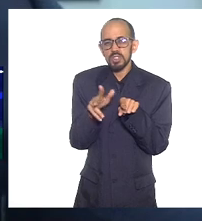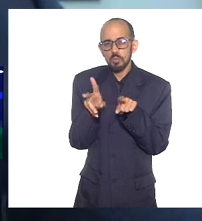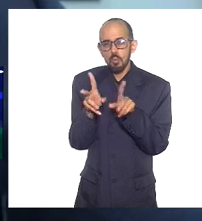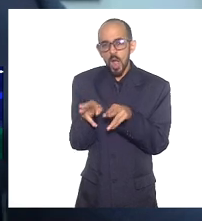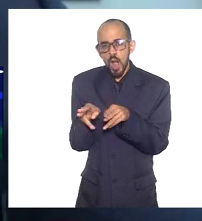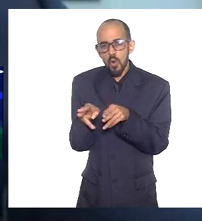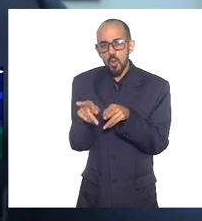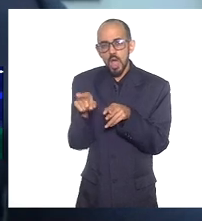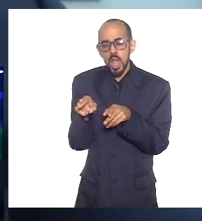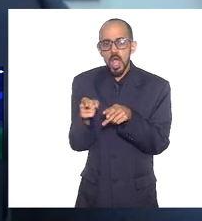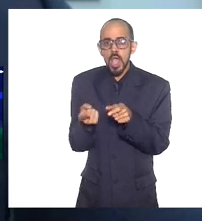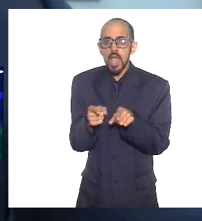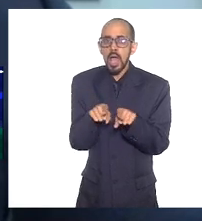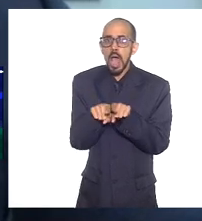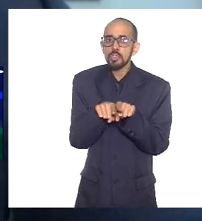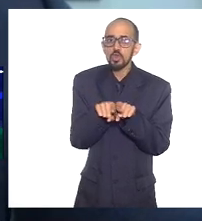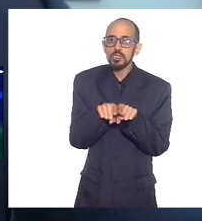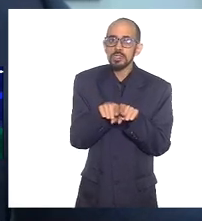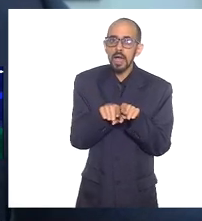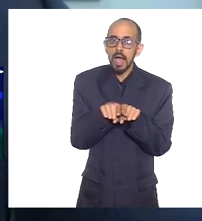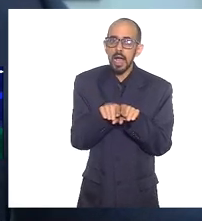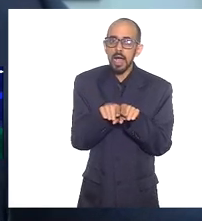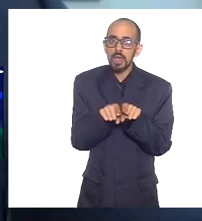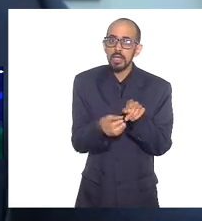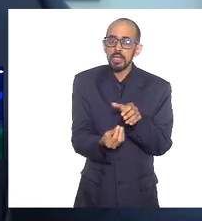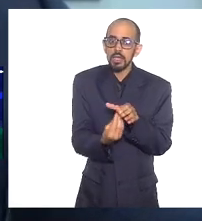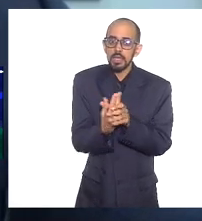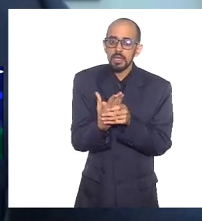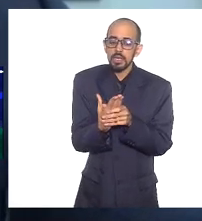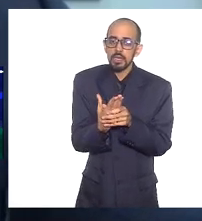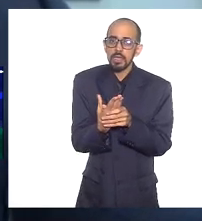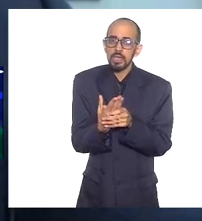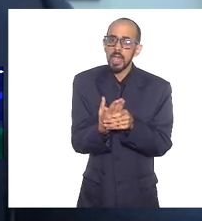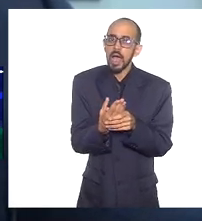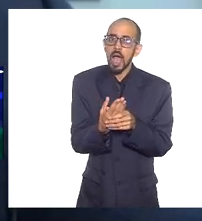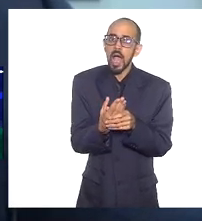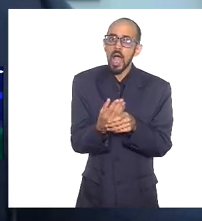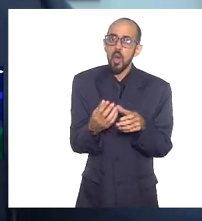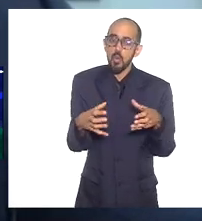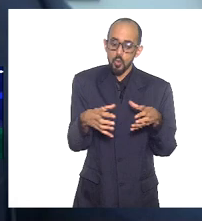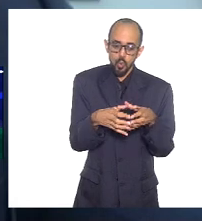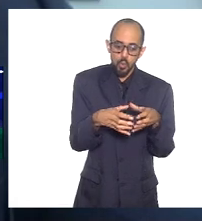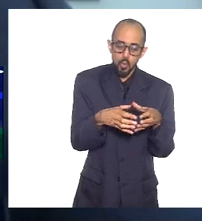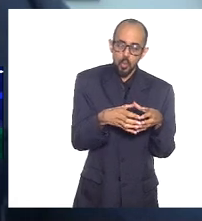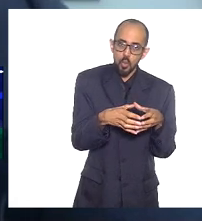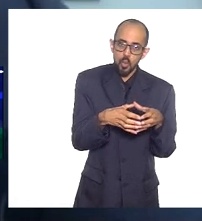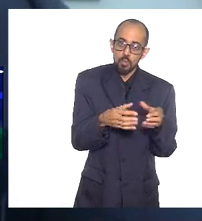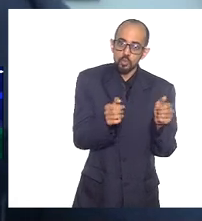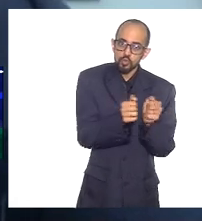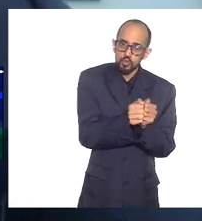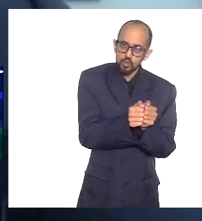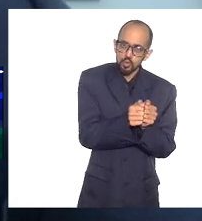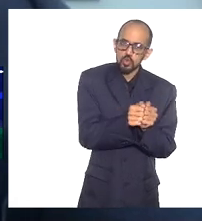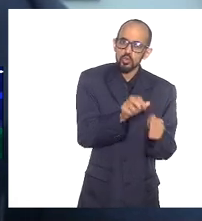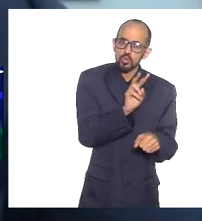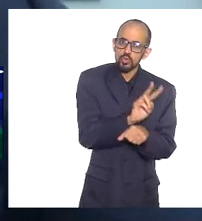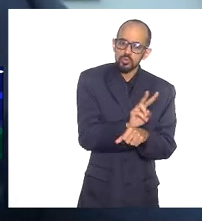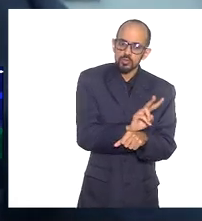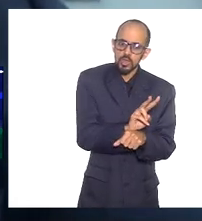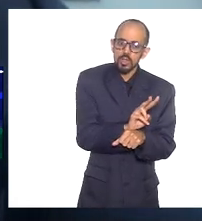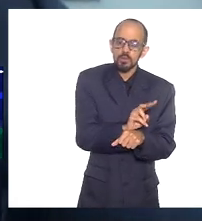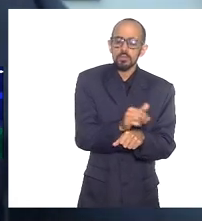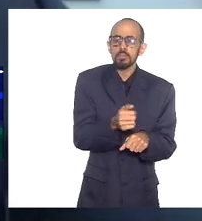atuar consorciado e criar uma força consorciada ali que facilita a obtenção de recursos junto ao Ministério da